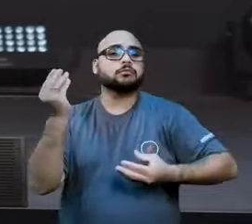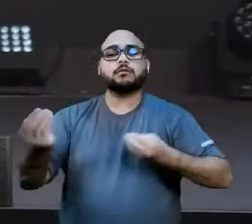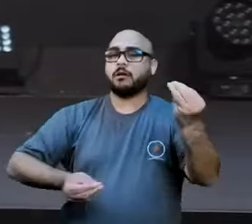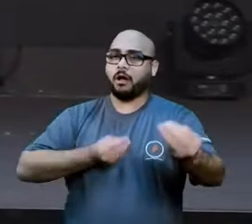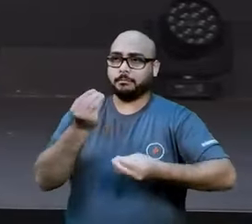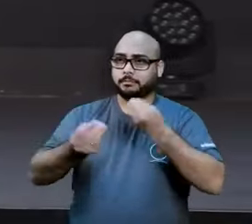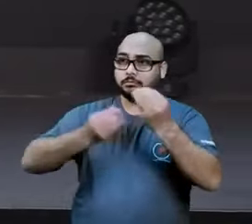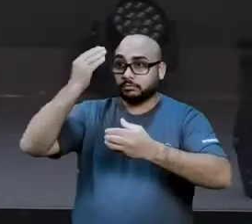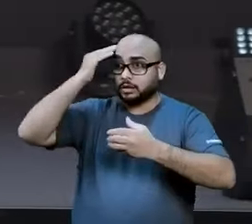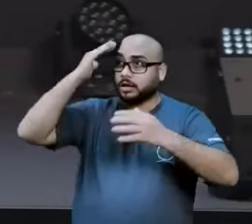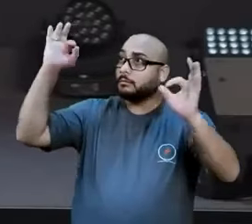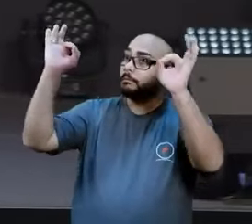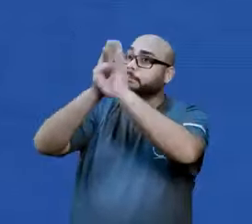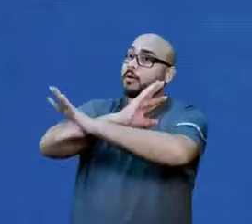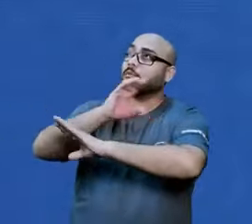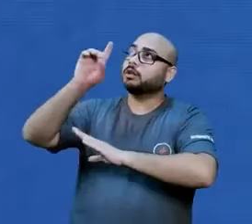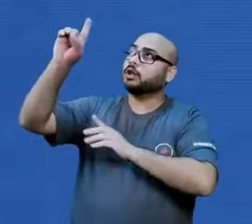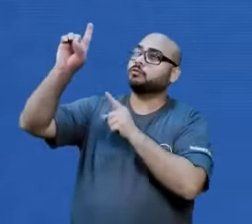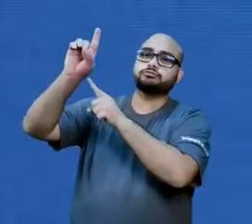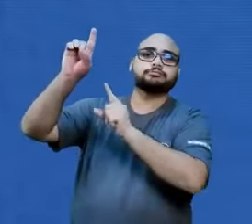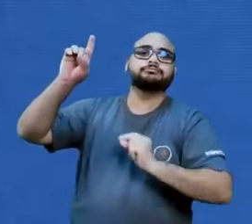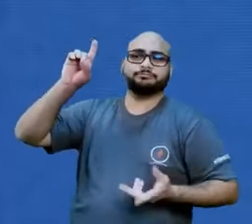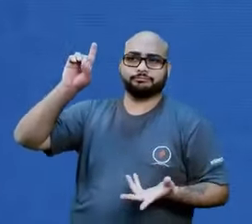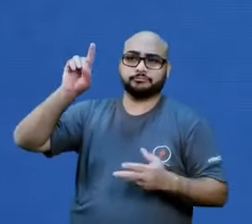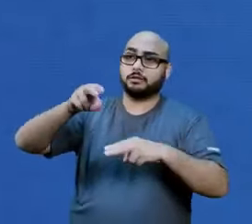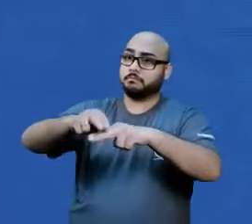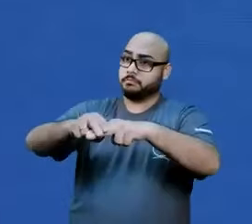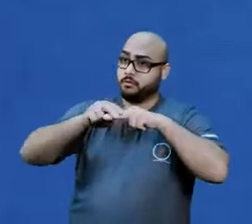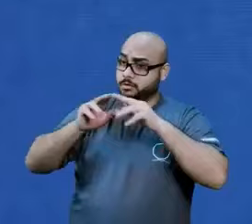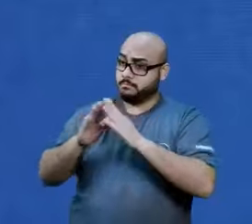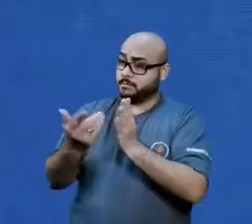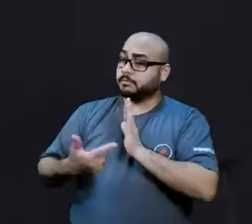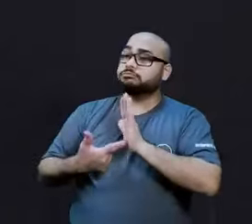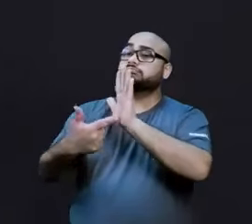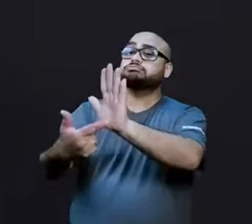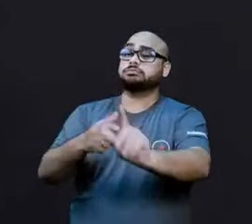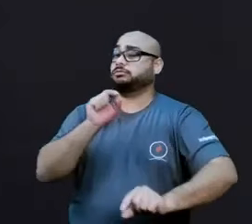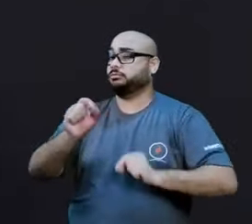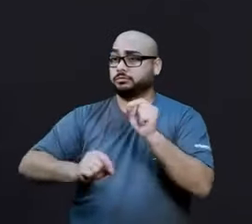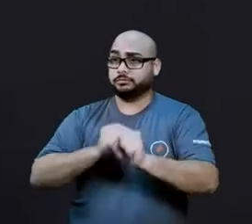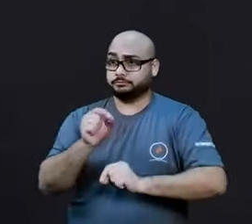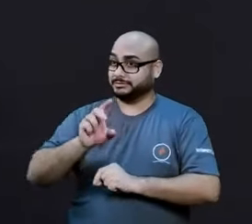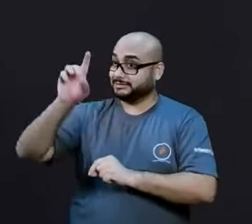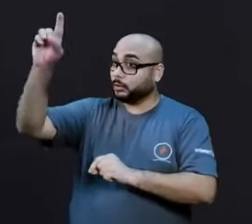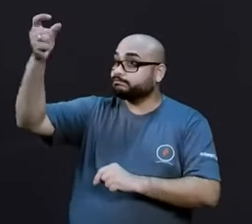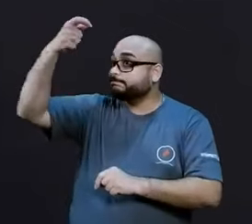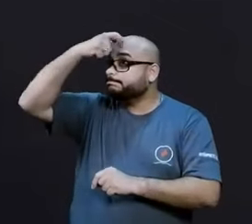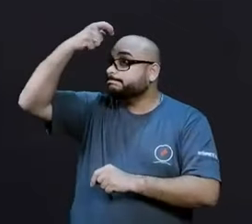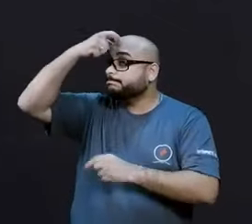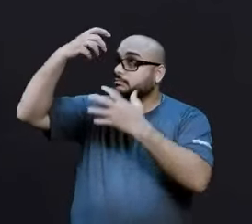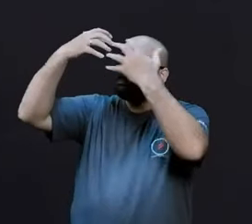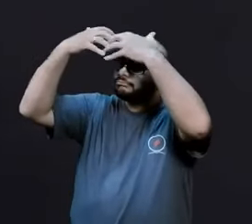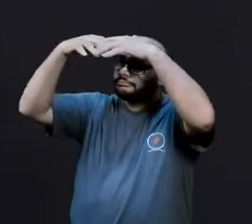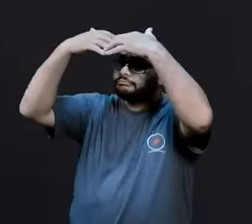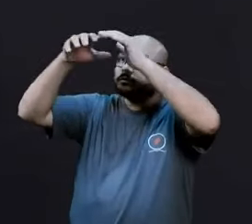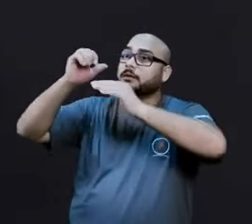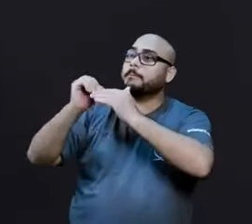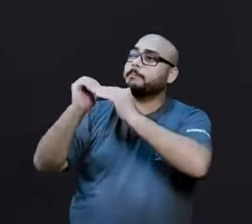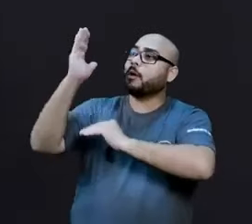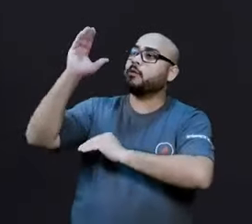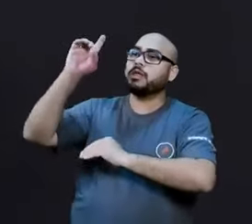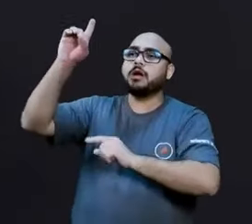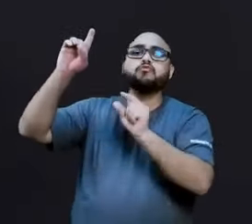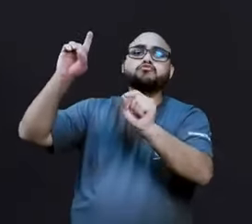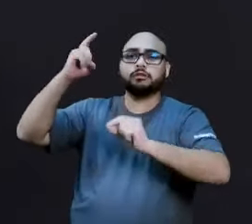55 Versículo 8 e 9 diz os meus pensamentos não são os vossos pensamentos